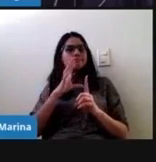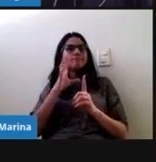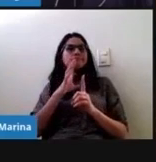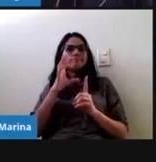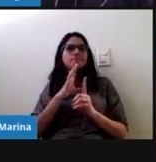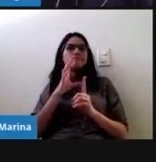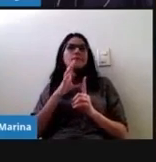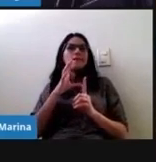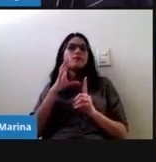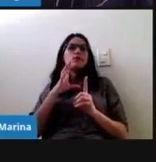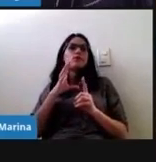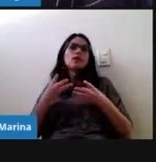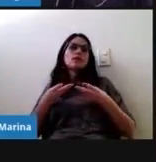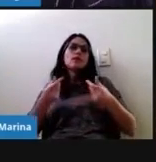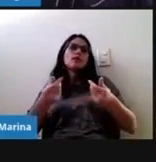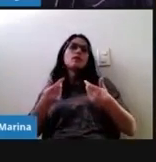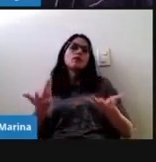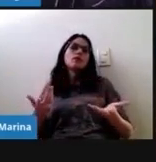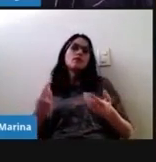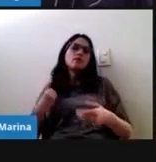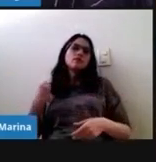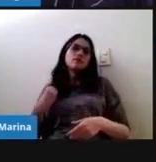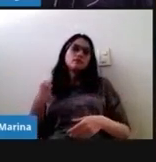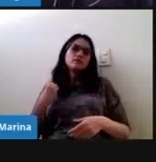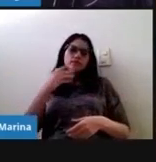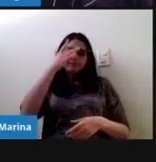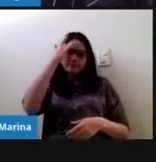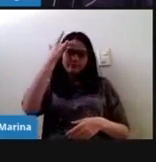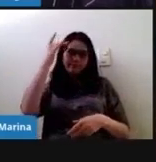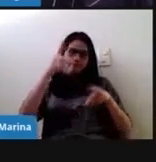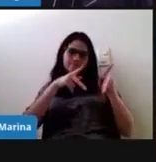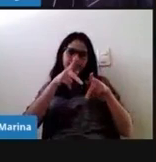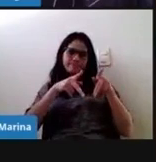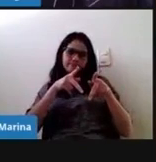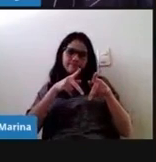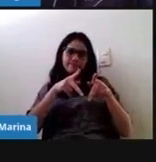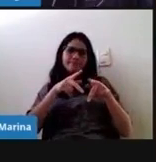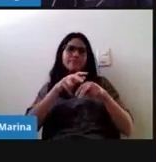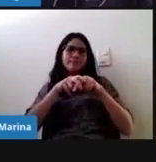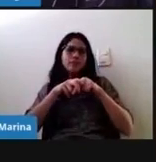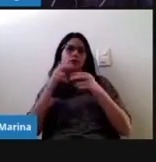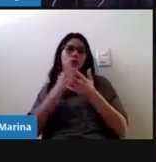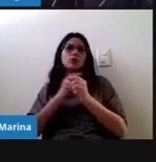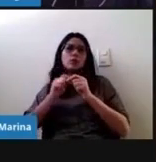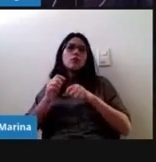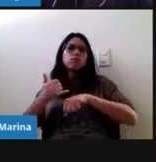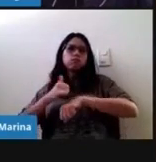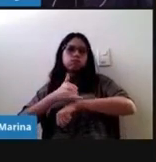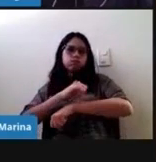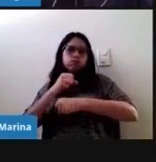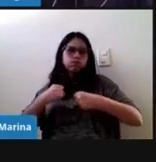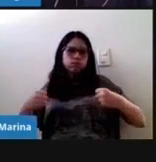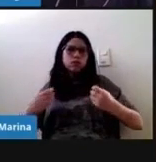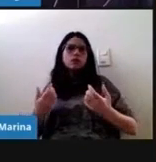efeitos adversos na qualidade de vida da população, tá? Com isso gera também obesidade, excesso de peso,